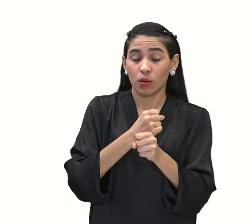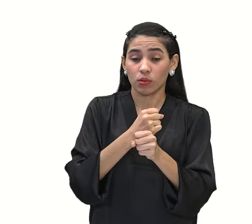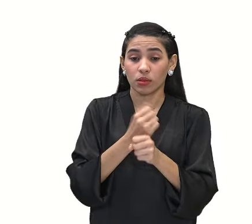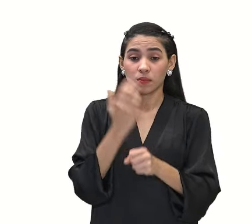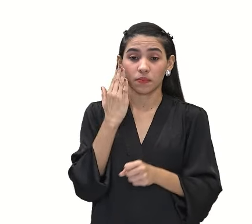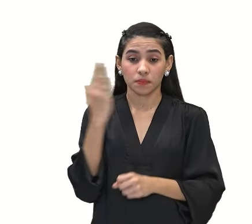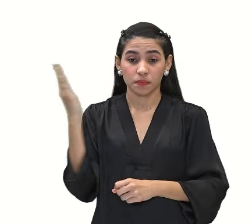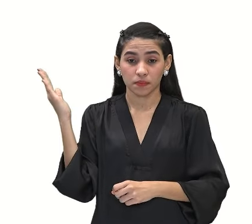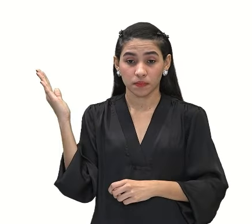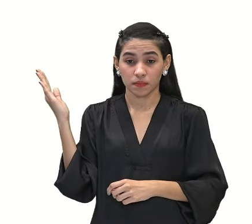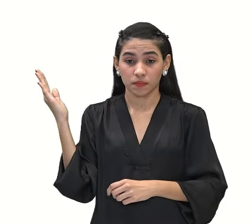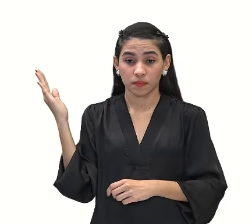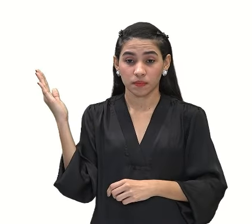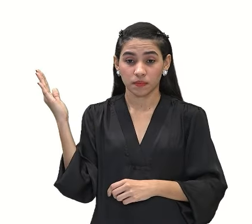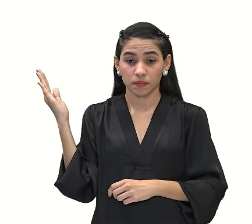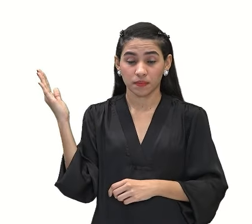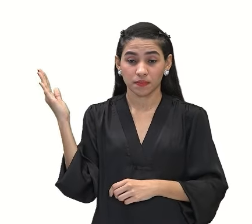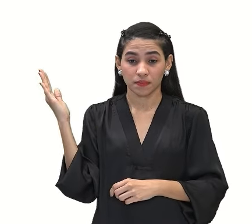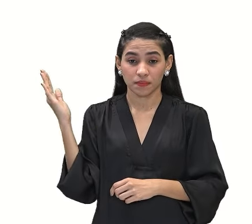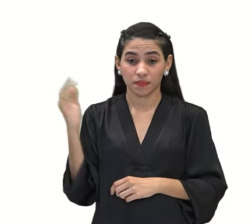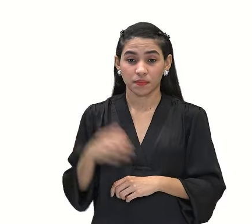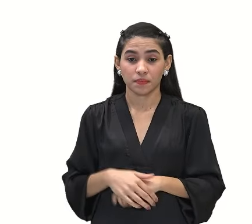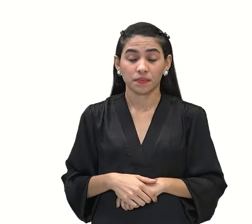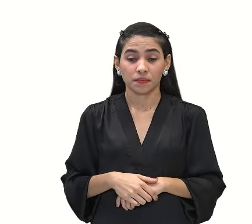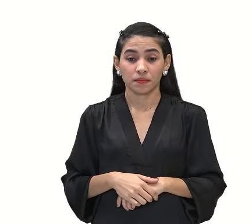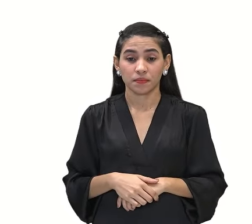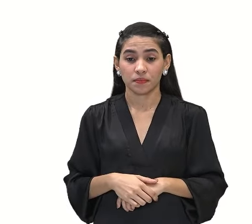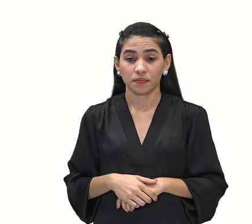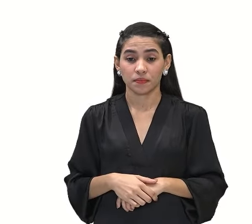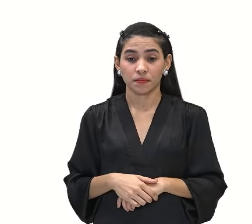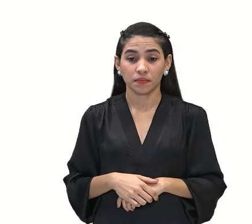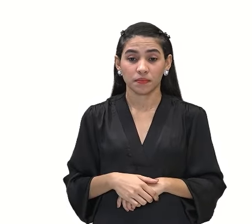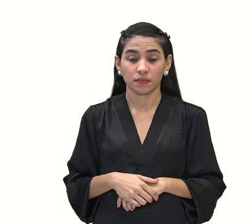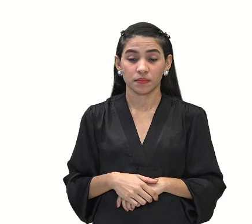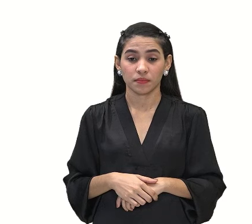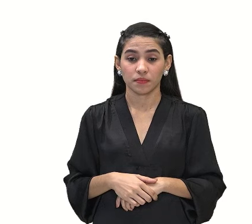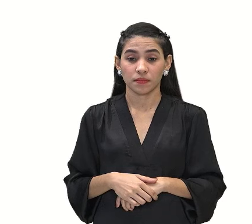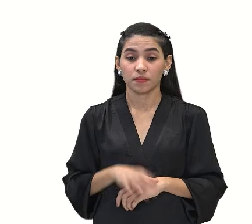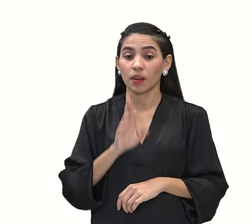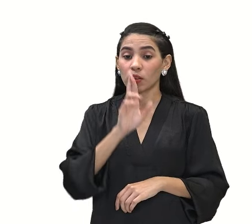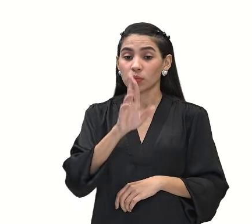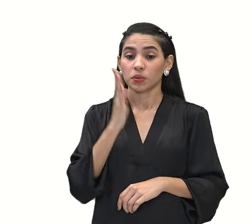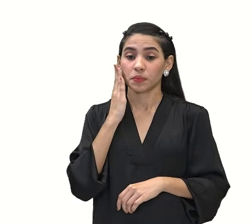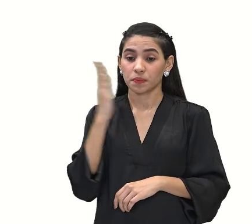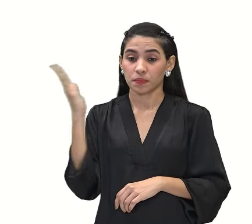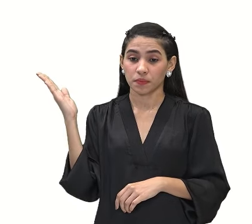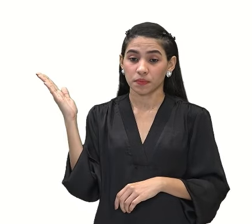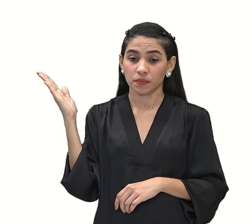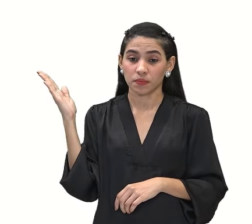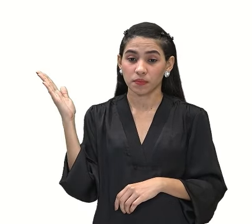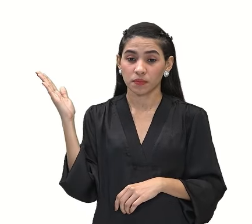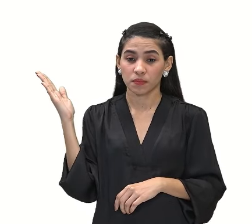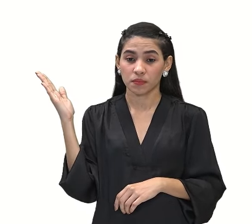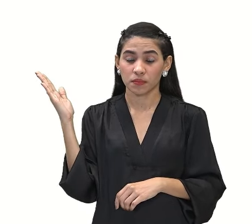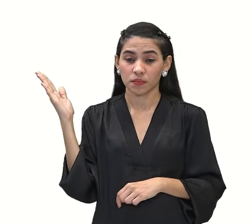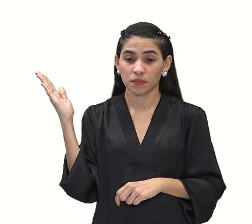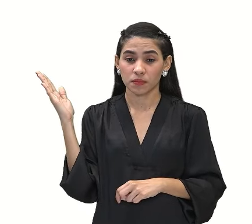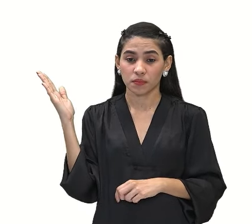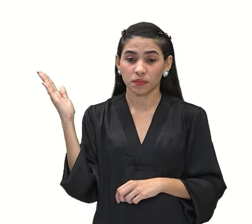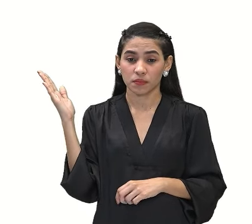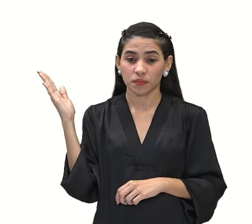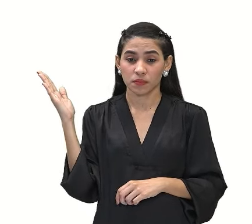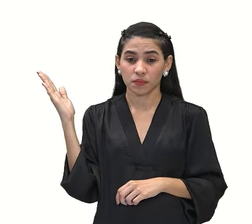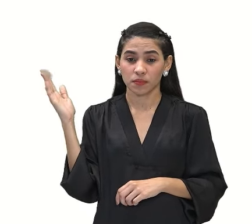2 14 pula uma casa 1 x 6 6 1 x 3 3 pula uma casa 3 x 6